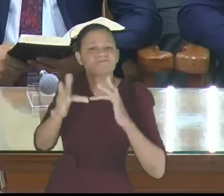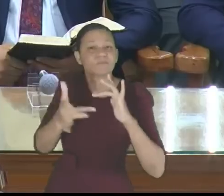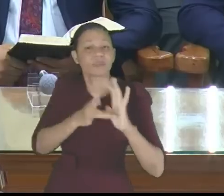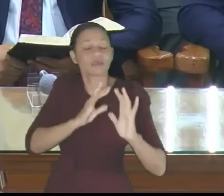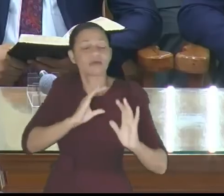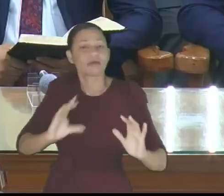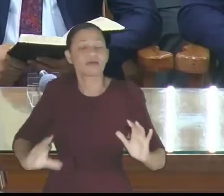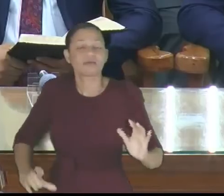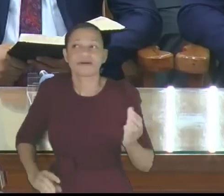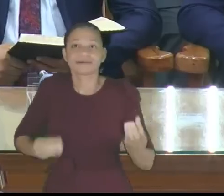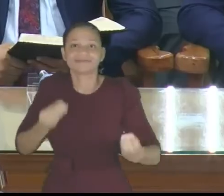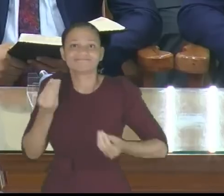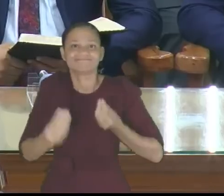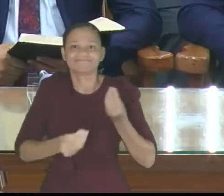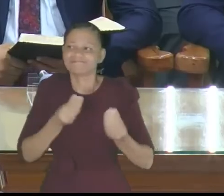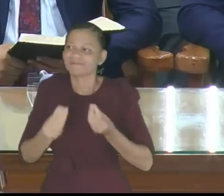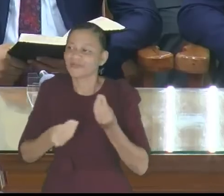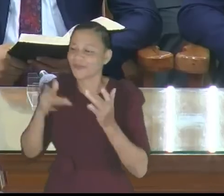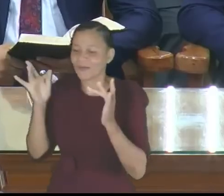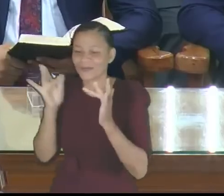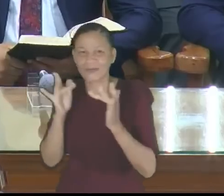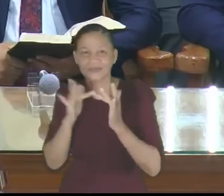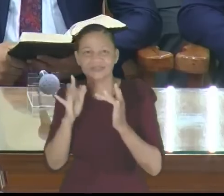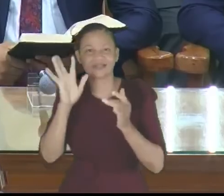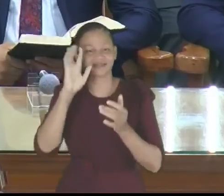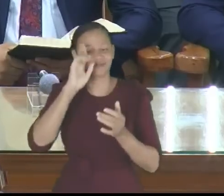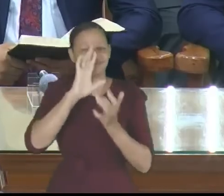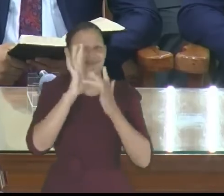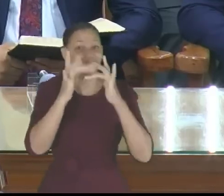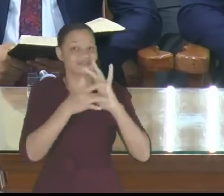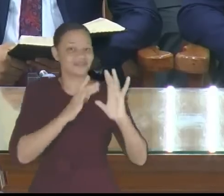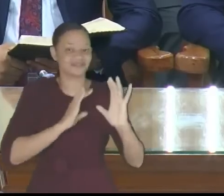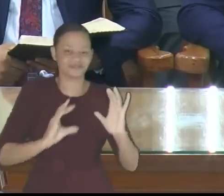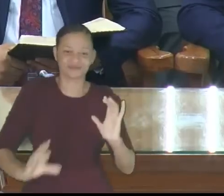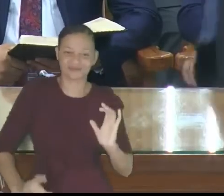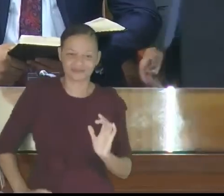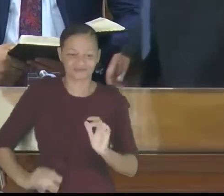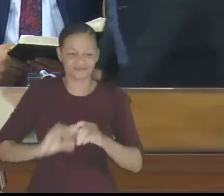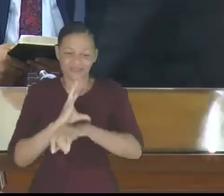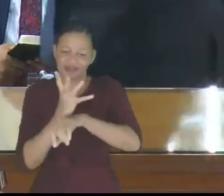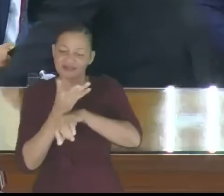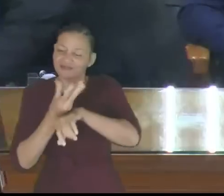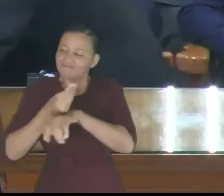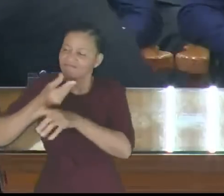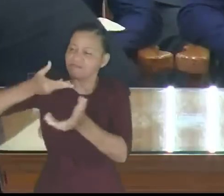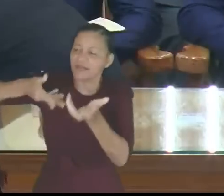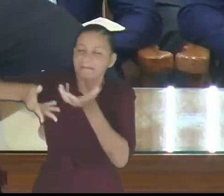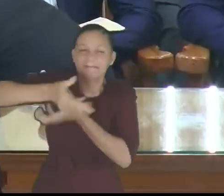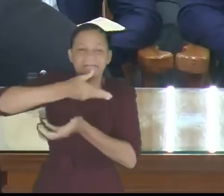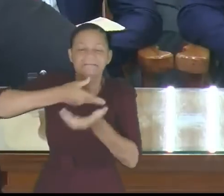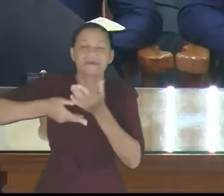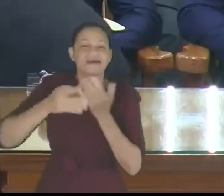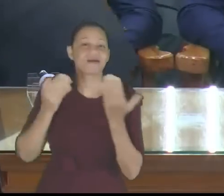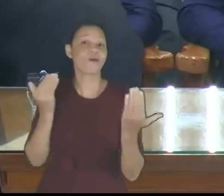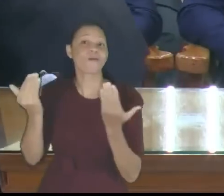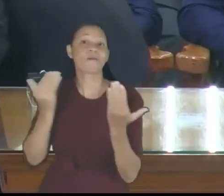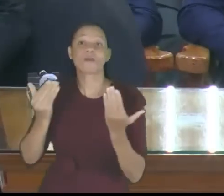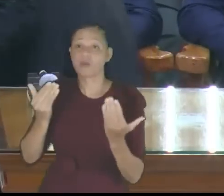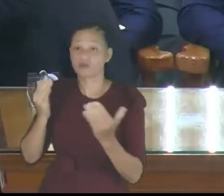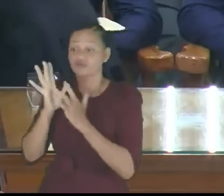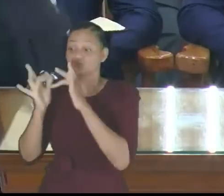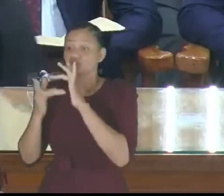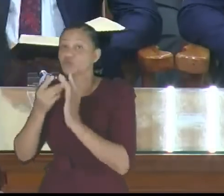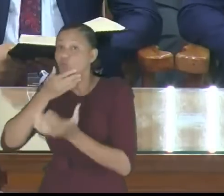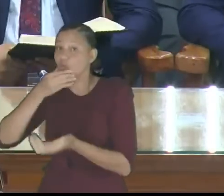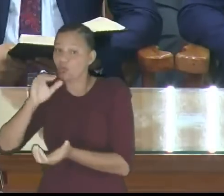Testifica do relacionamento entre Cristo e a sua igreja. Um esposo e uma